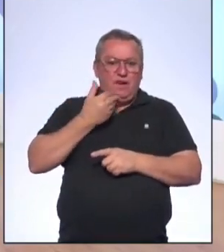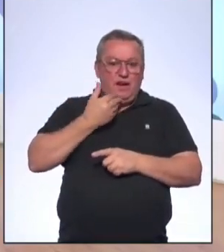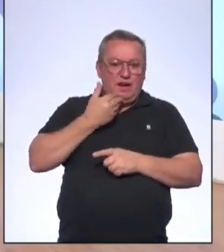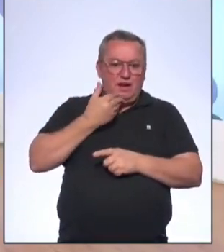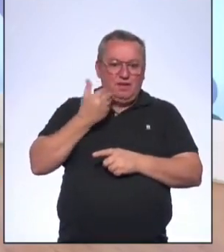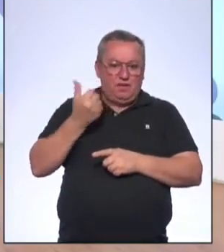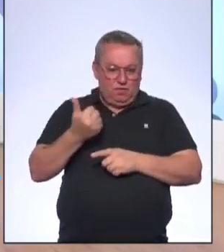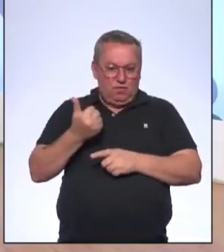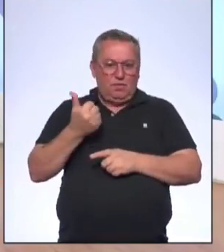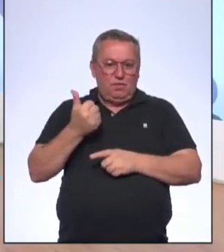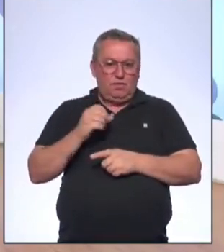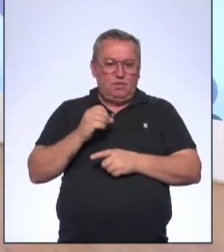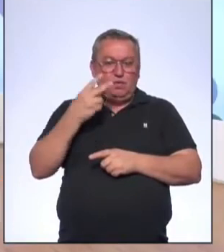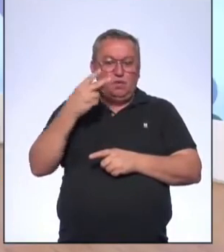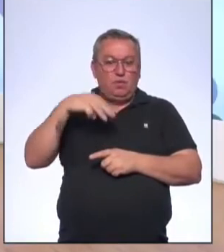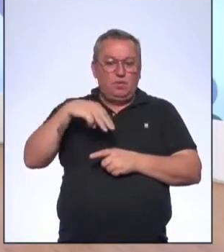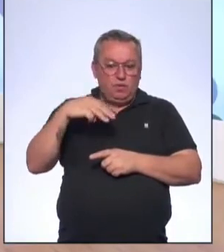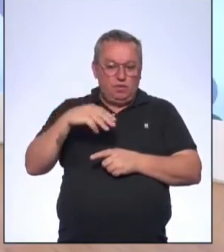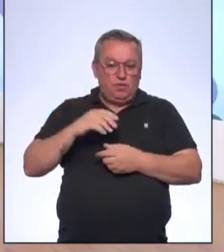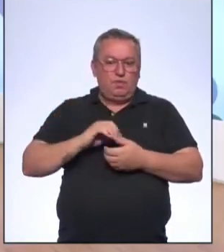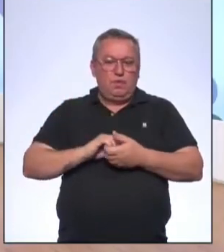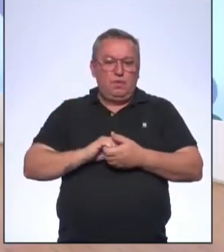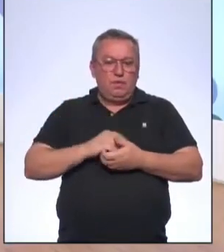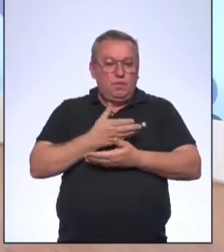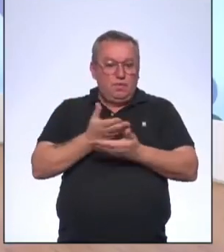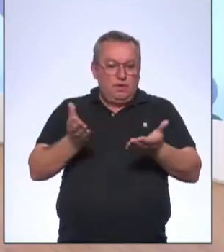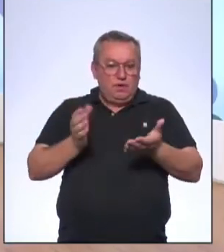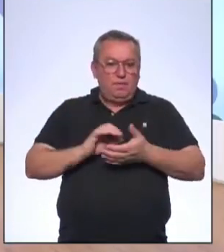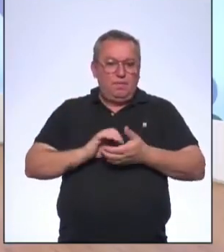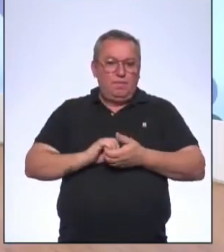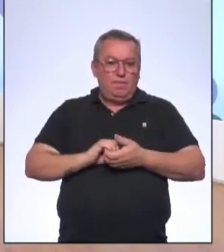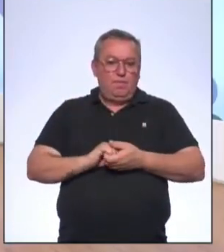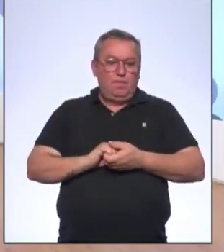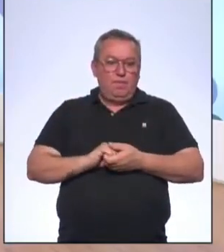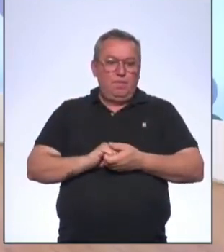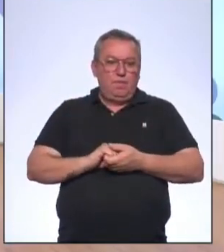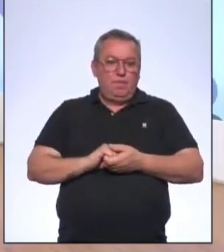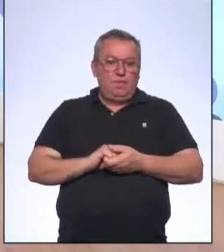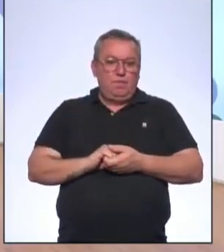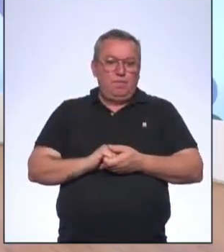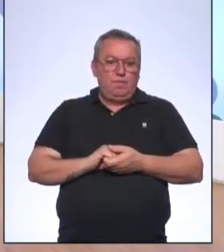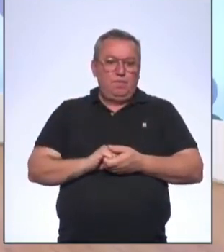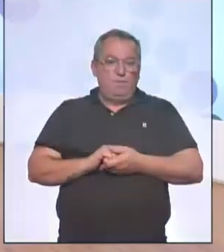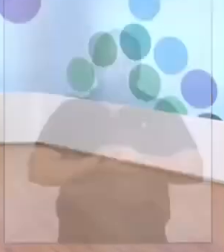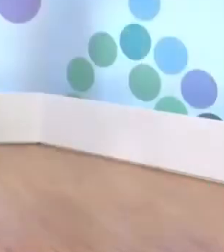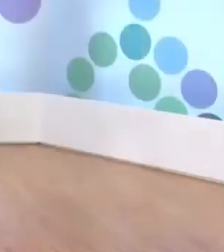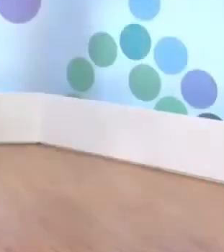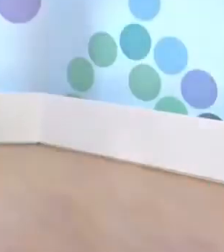mais fácil. 2 minutinhos para vocês. Boa sorte na resolução.